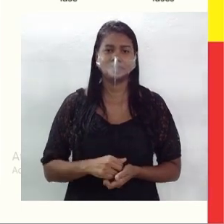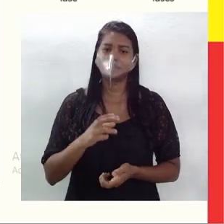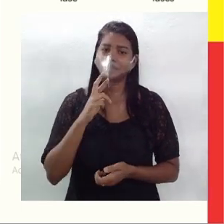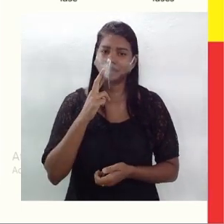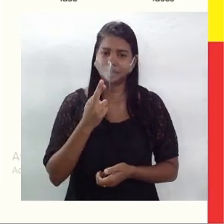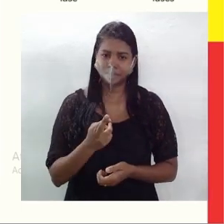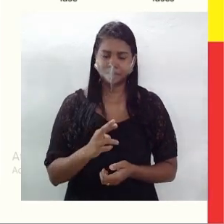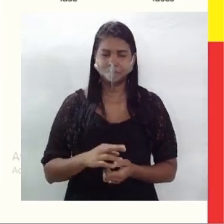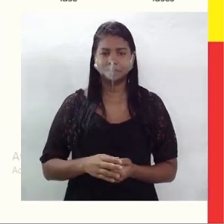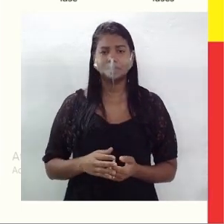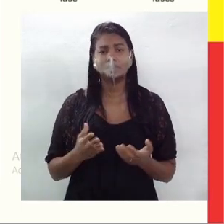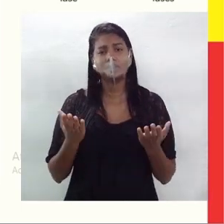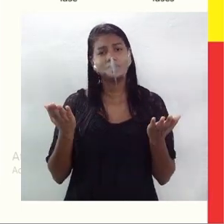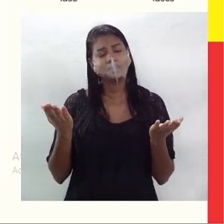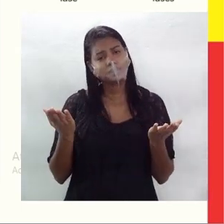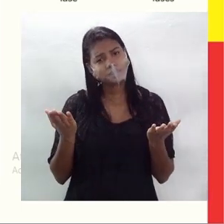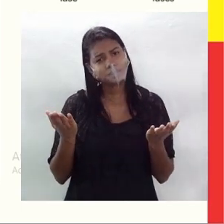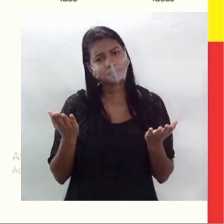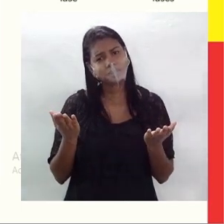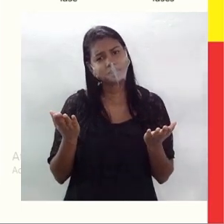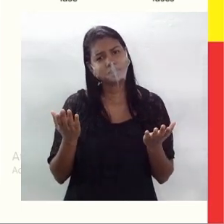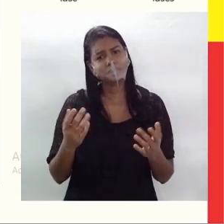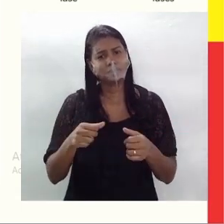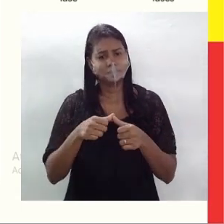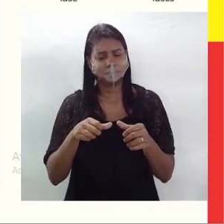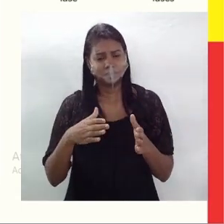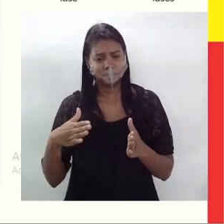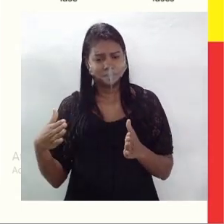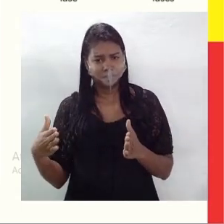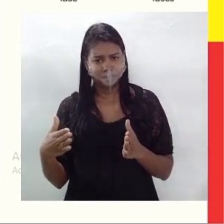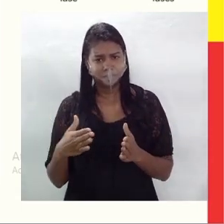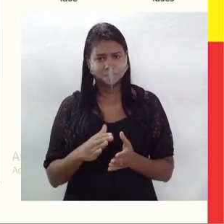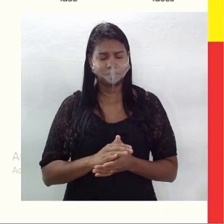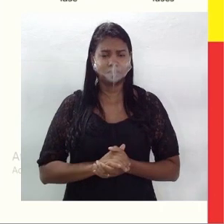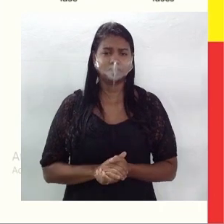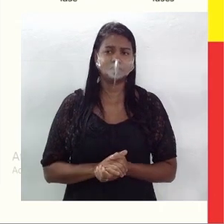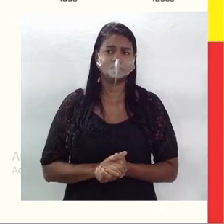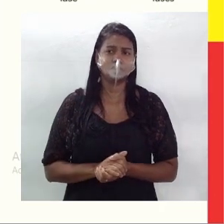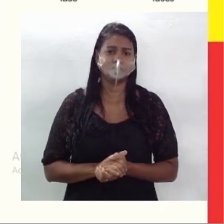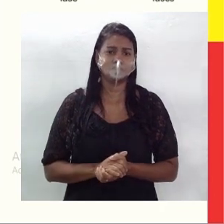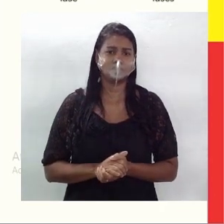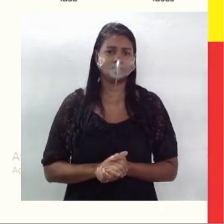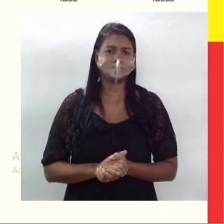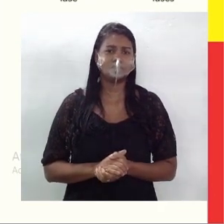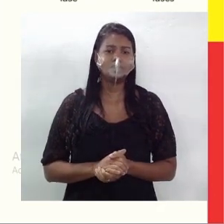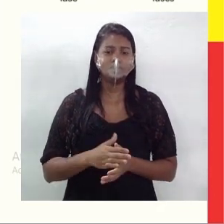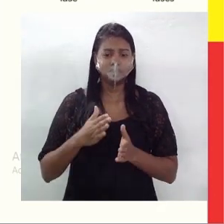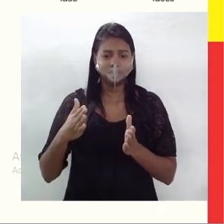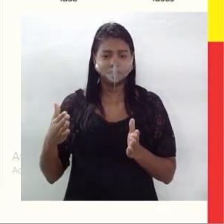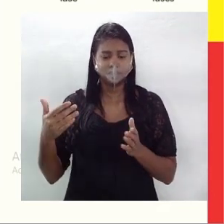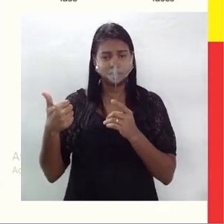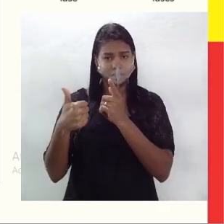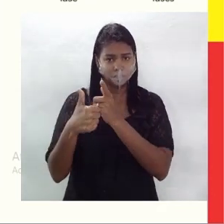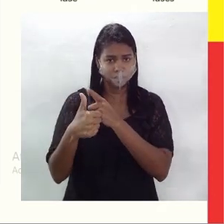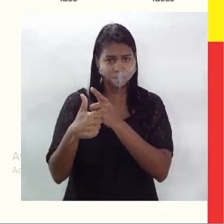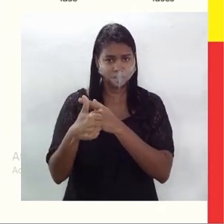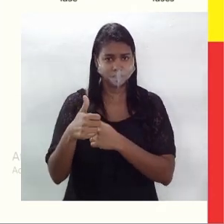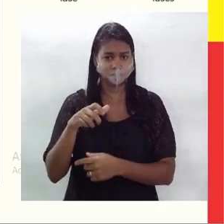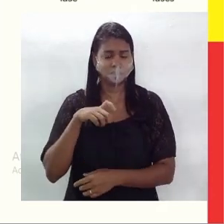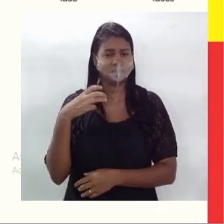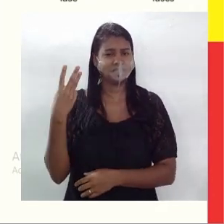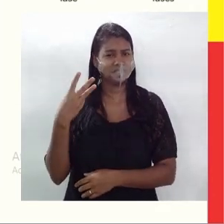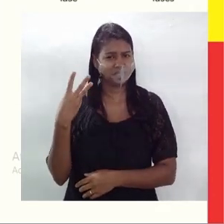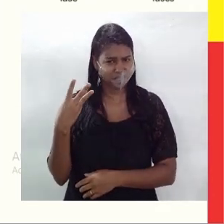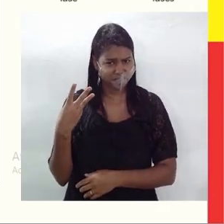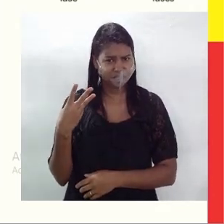responder qual é o que está sendo ali mais adequado. Será que no sistema 1 a gente tem 3